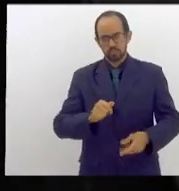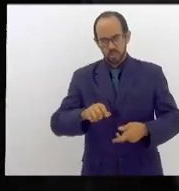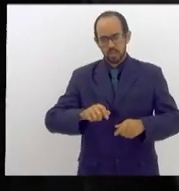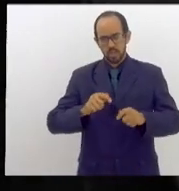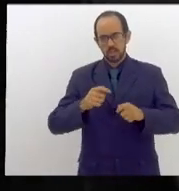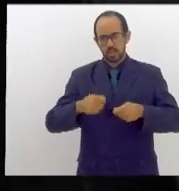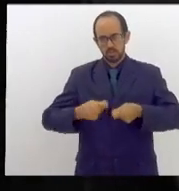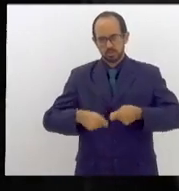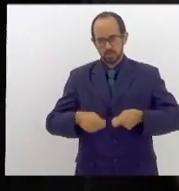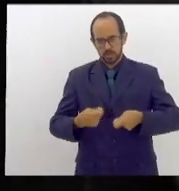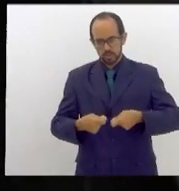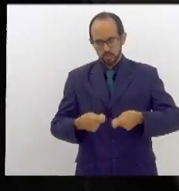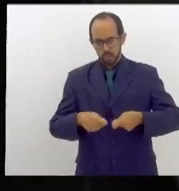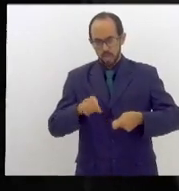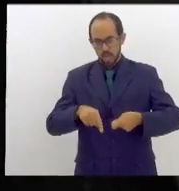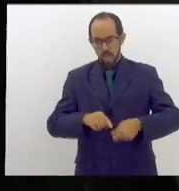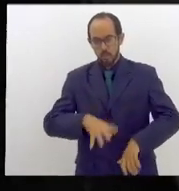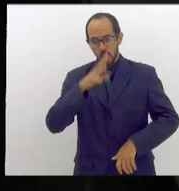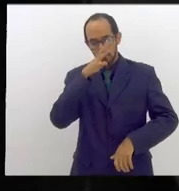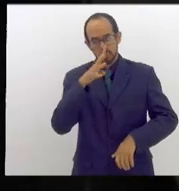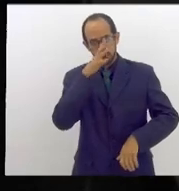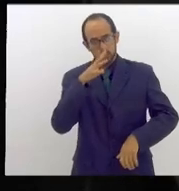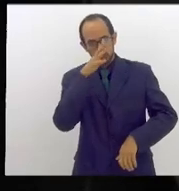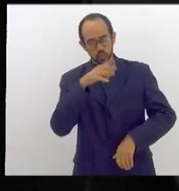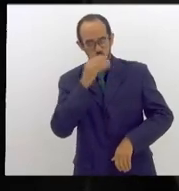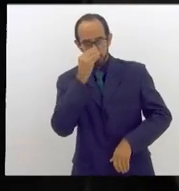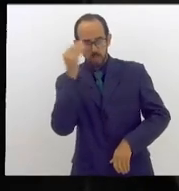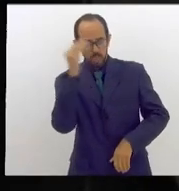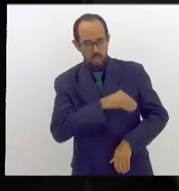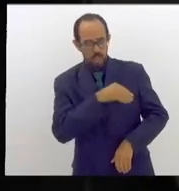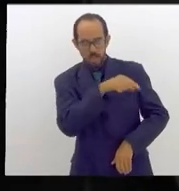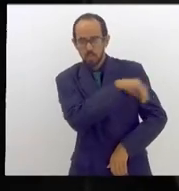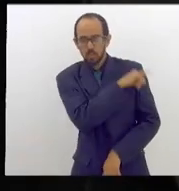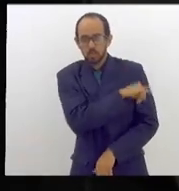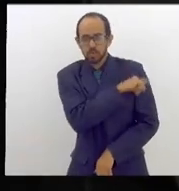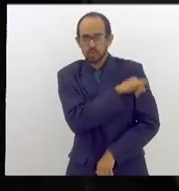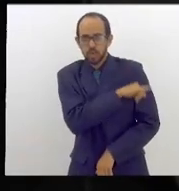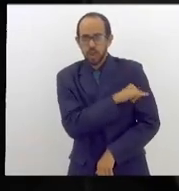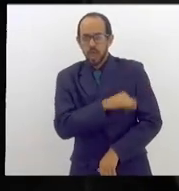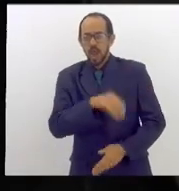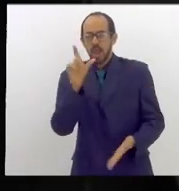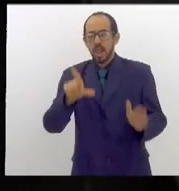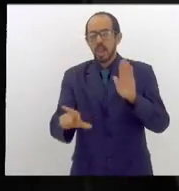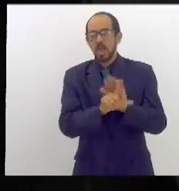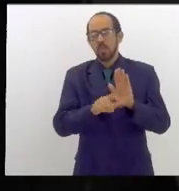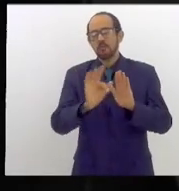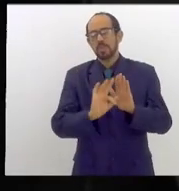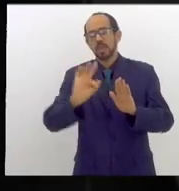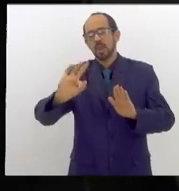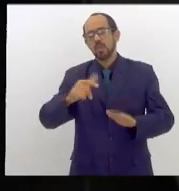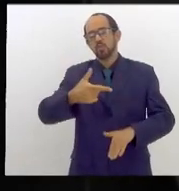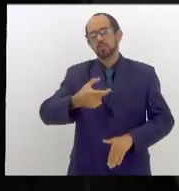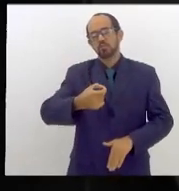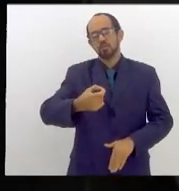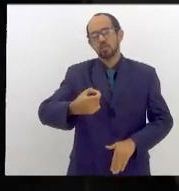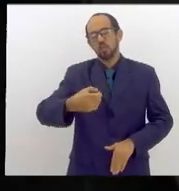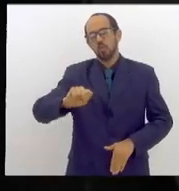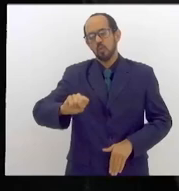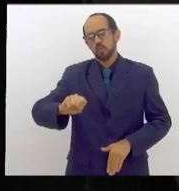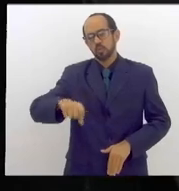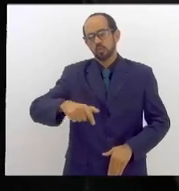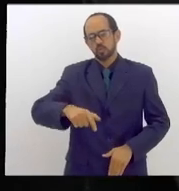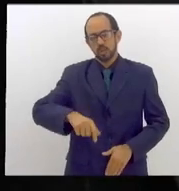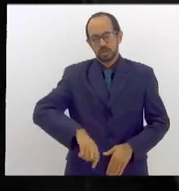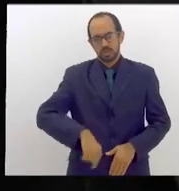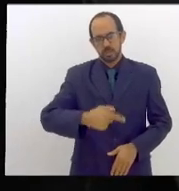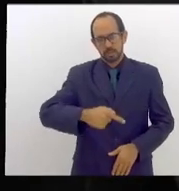questão absurdamente desprezada no estado do Rio de Janeiro da lei federal de 2008 que é 11.738 que